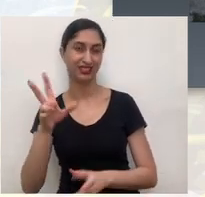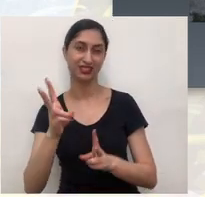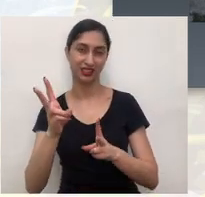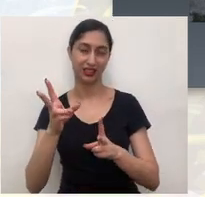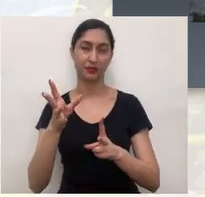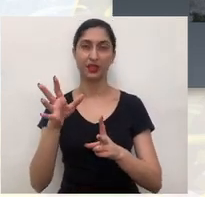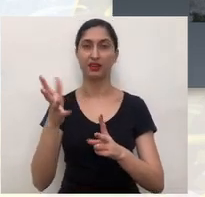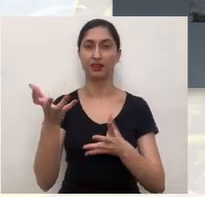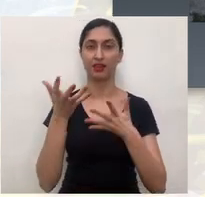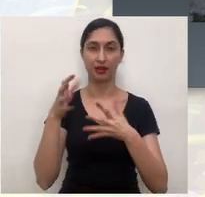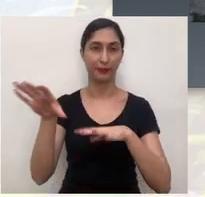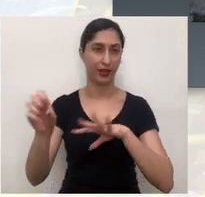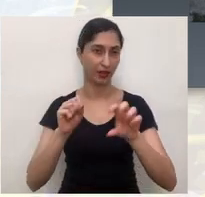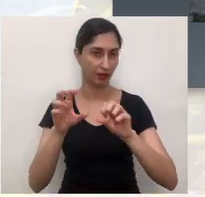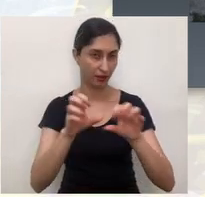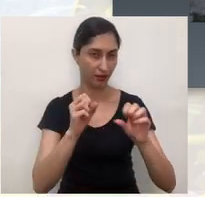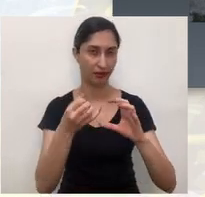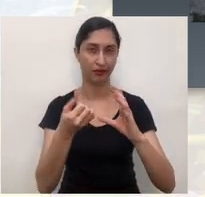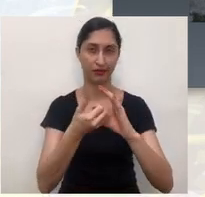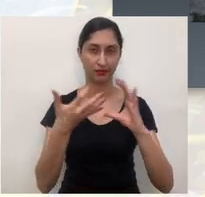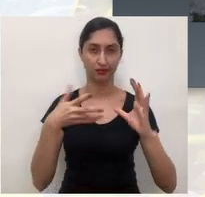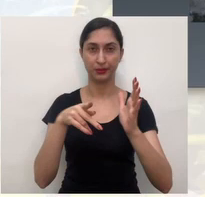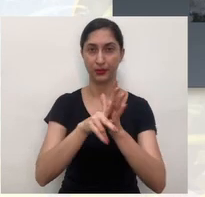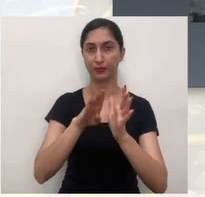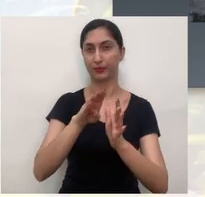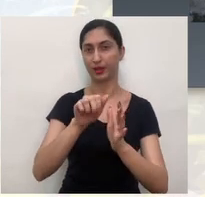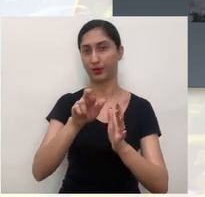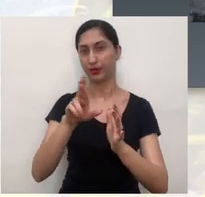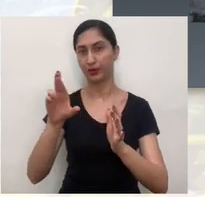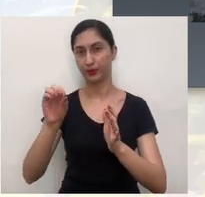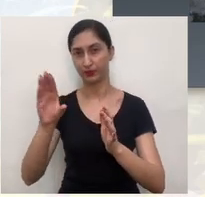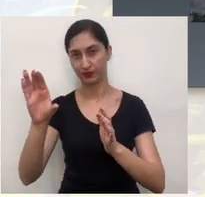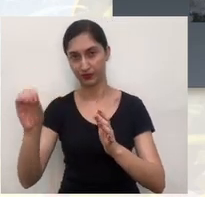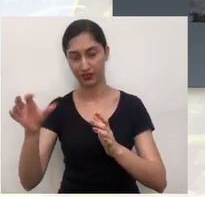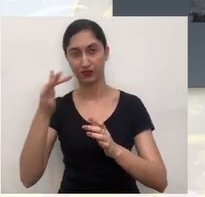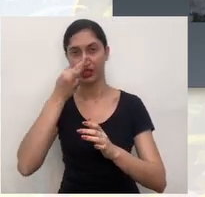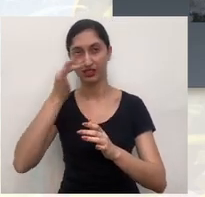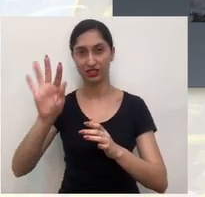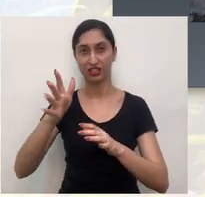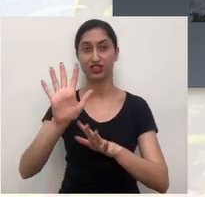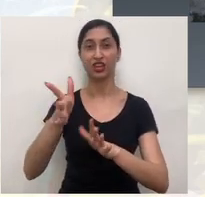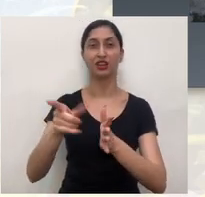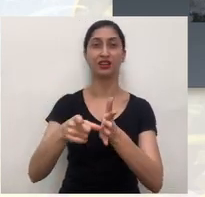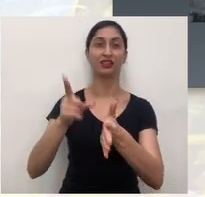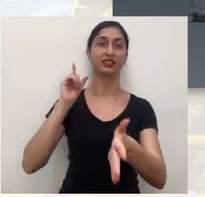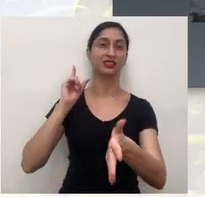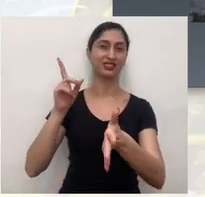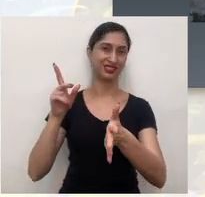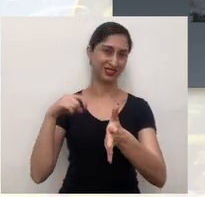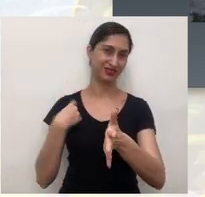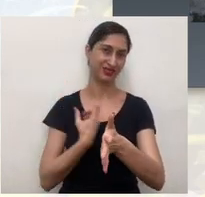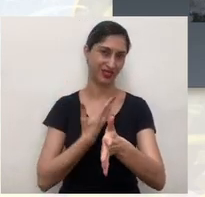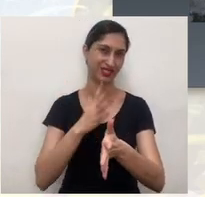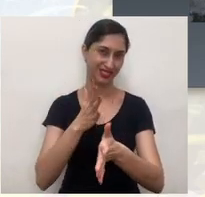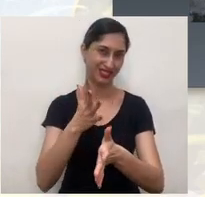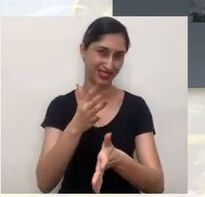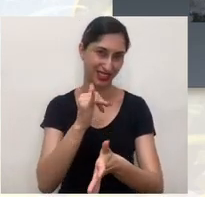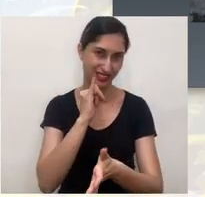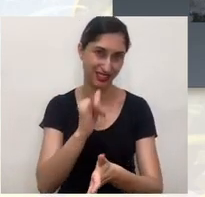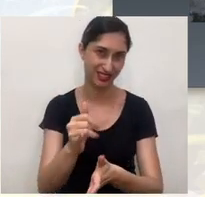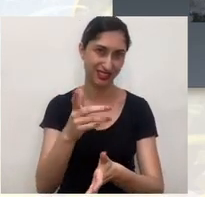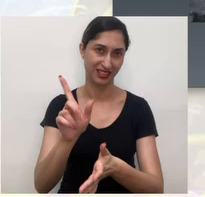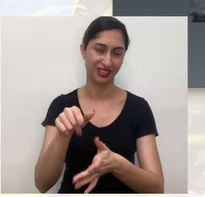pegar elementos dos jardins barrocos franceses que antecederam os românticos que nós já falamos, os